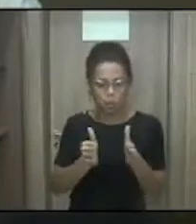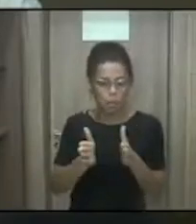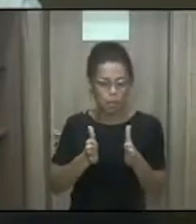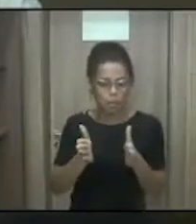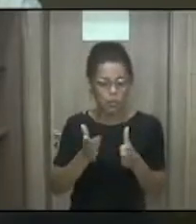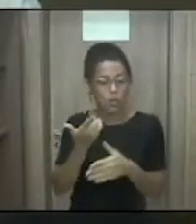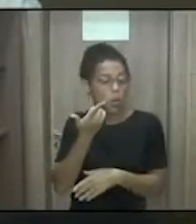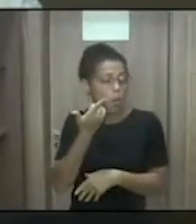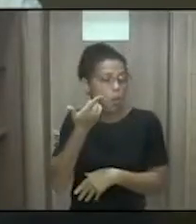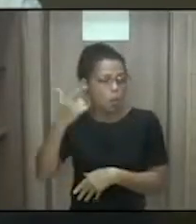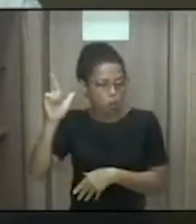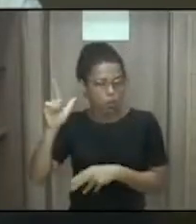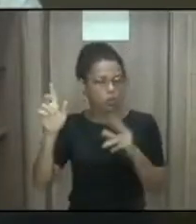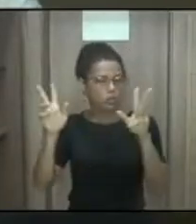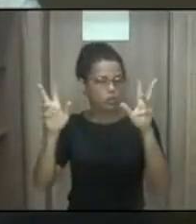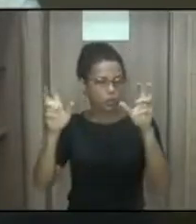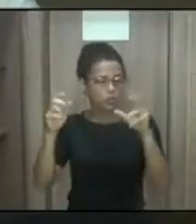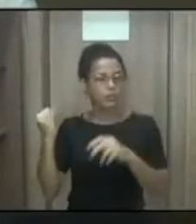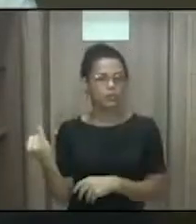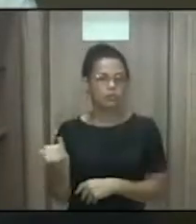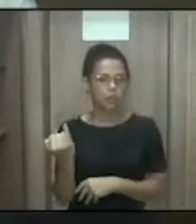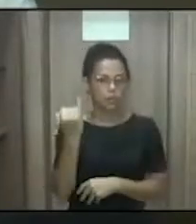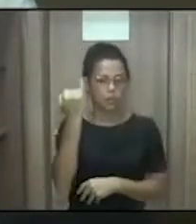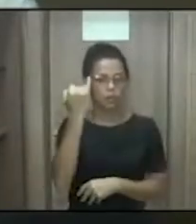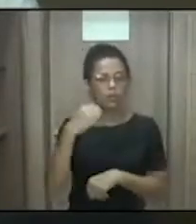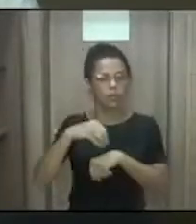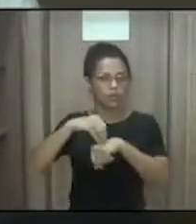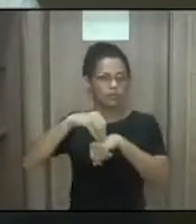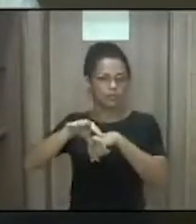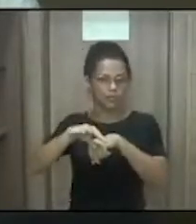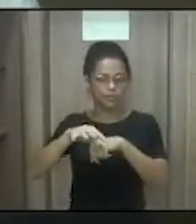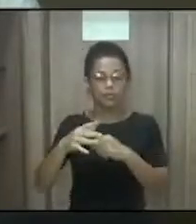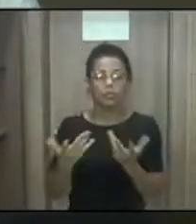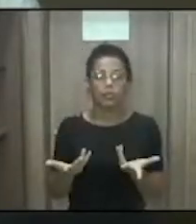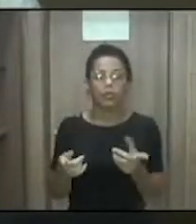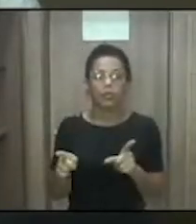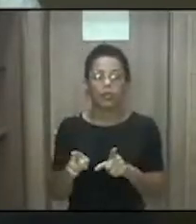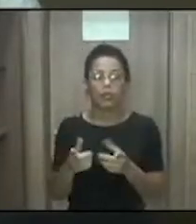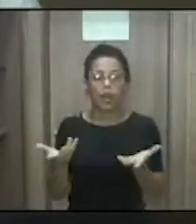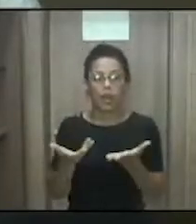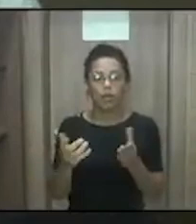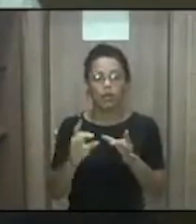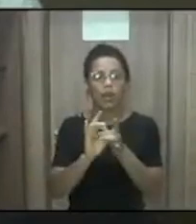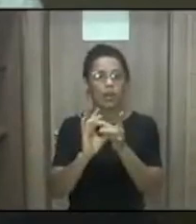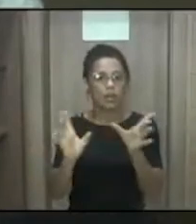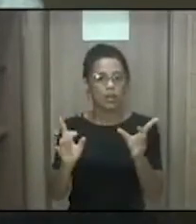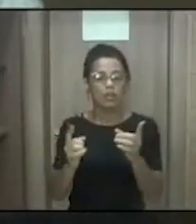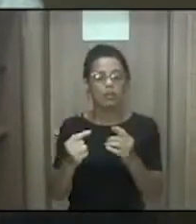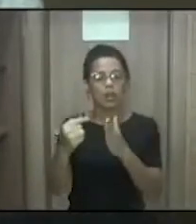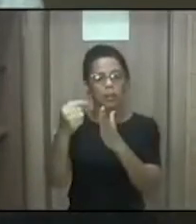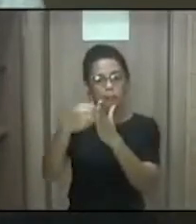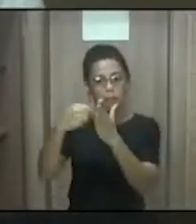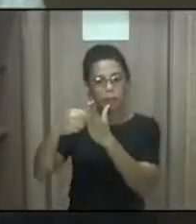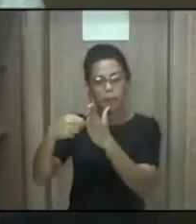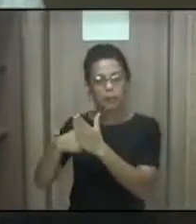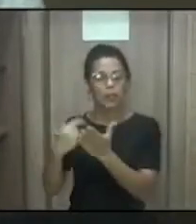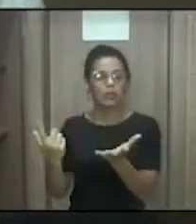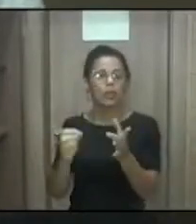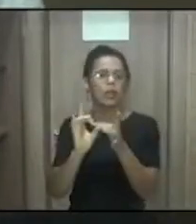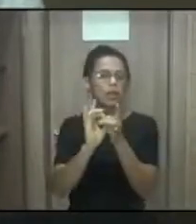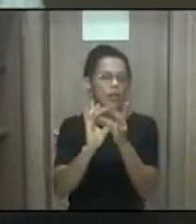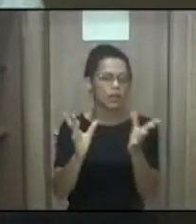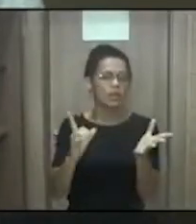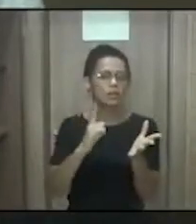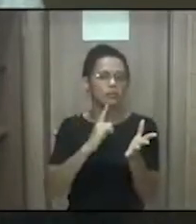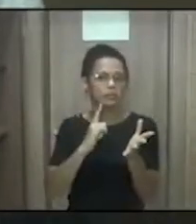outro ponto que é importante destacar, né? Eu vou abrir para discussão e perguntar também, fiquem à